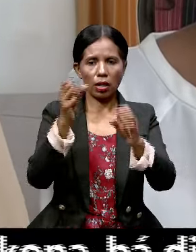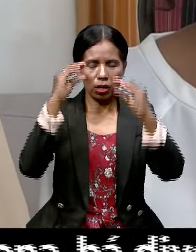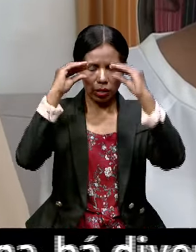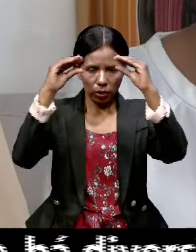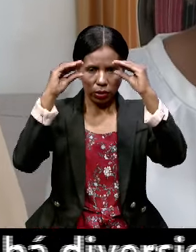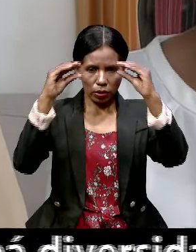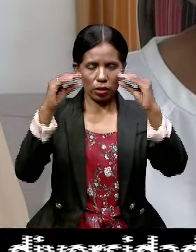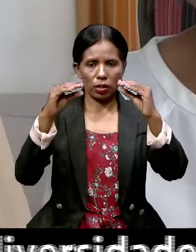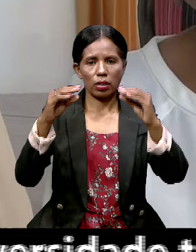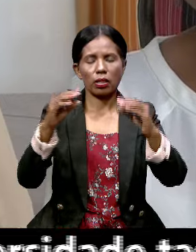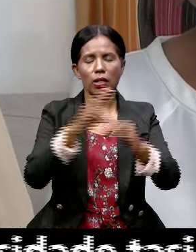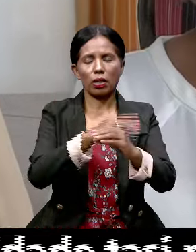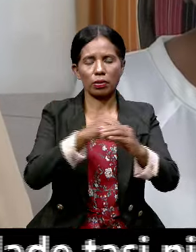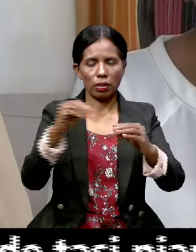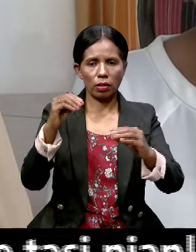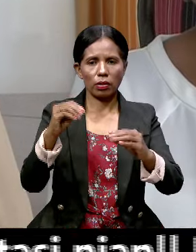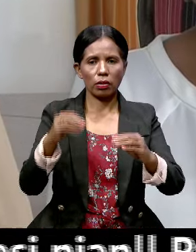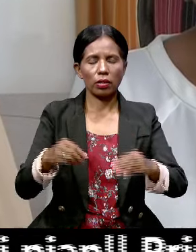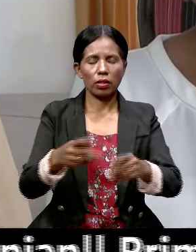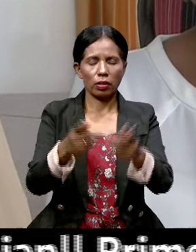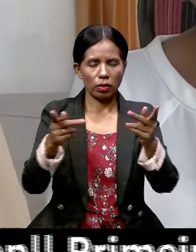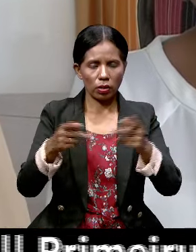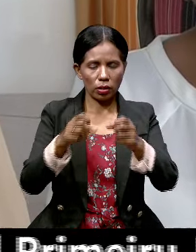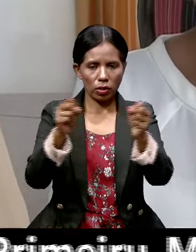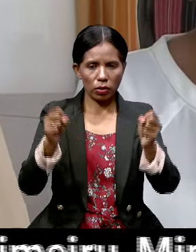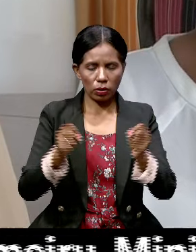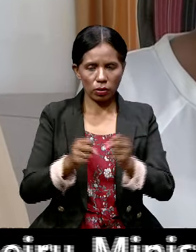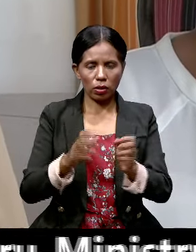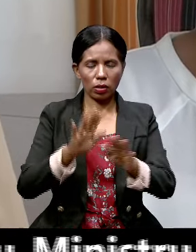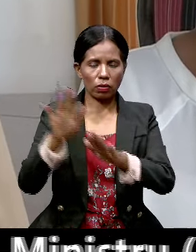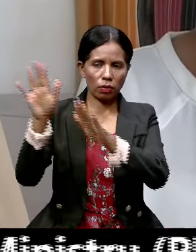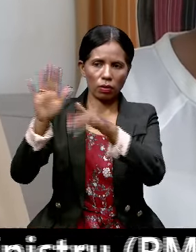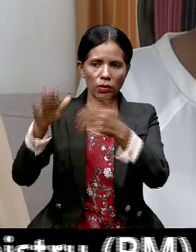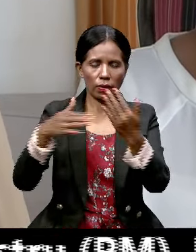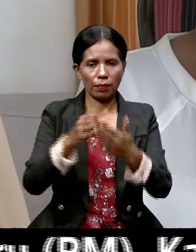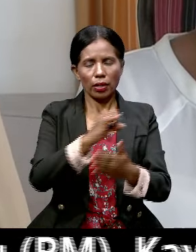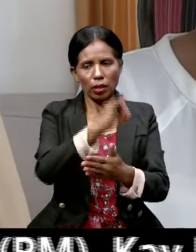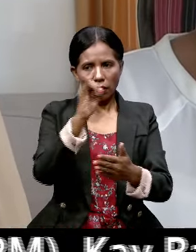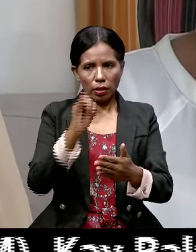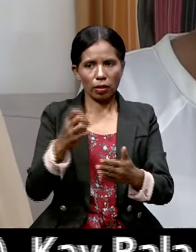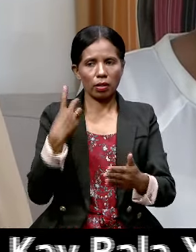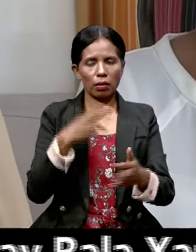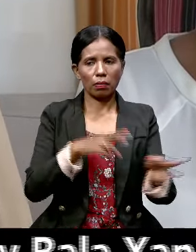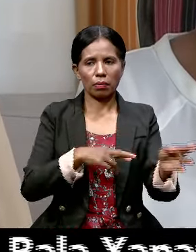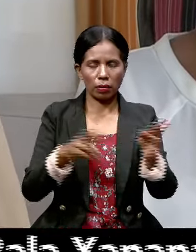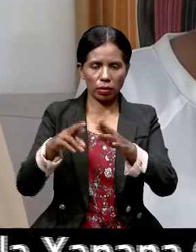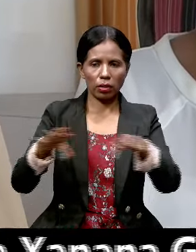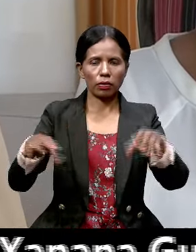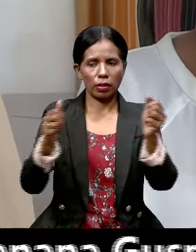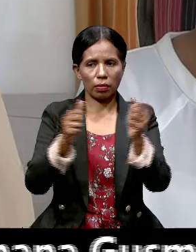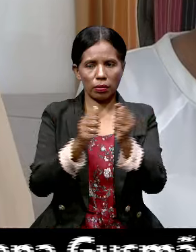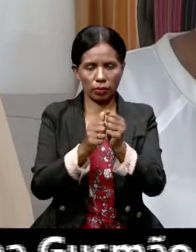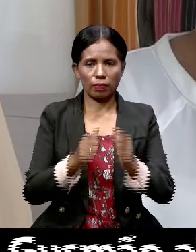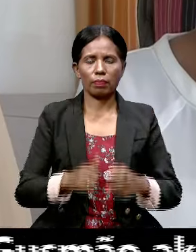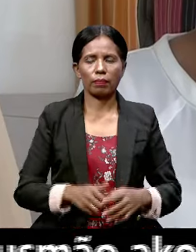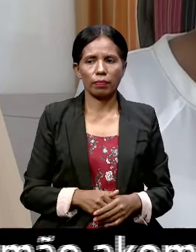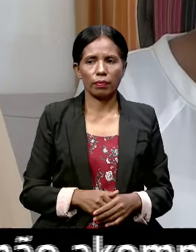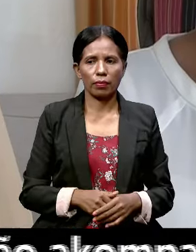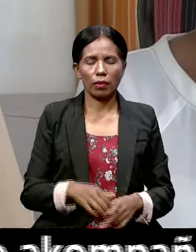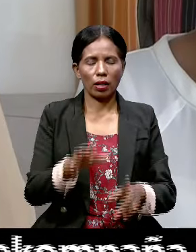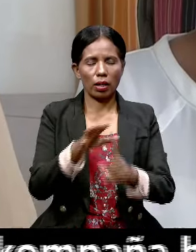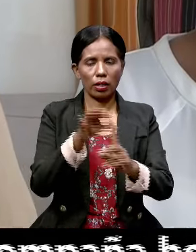e postos que ia sucos que áreas remotas ser balo identificado ami pronto a tu colabora no serviço a moito eles